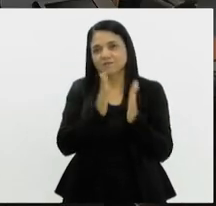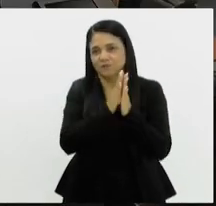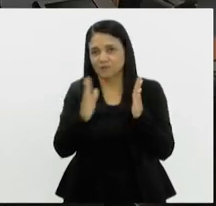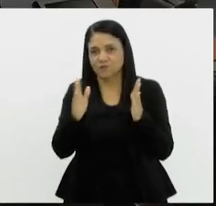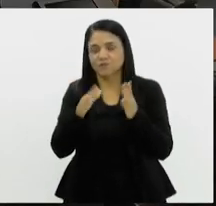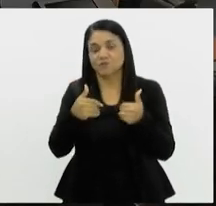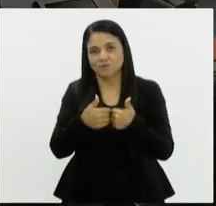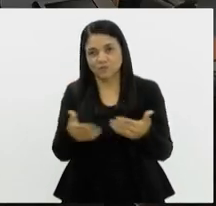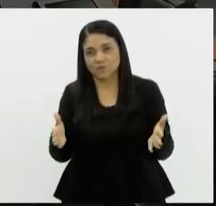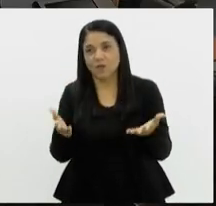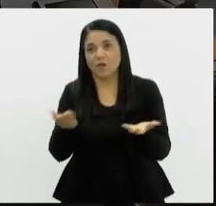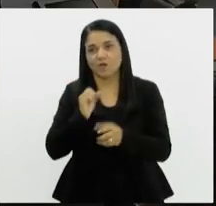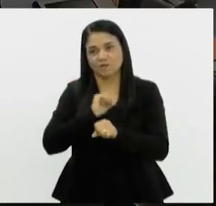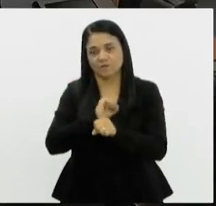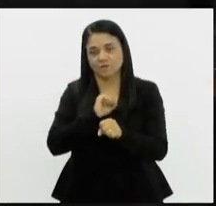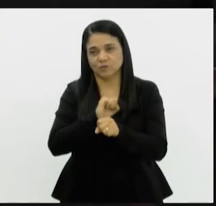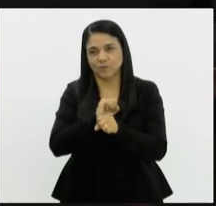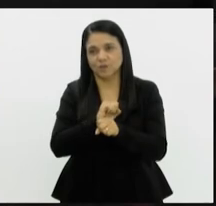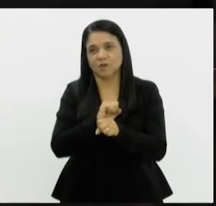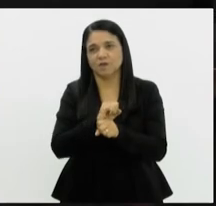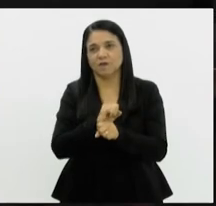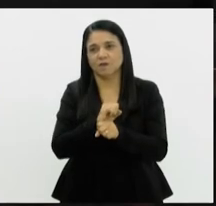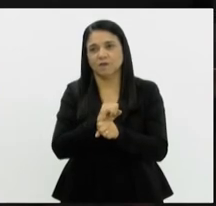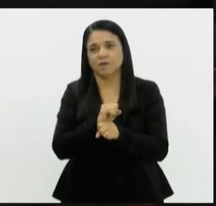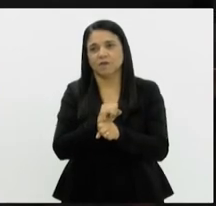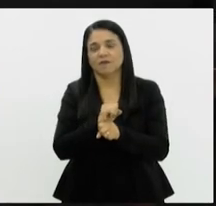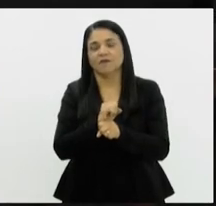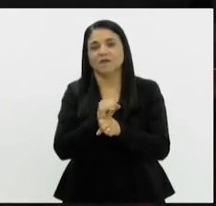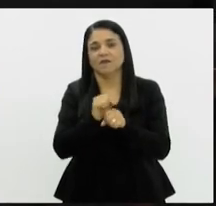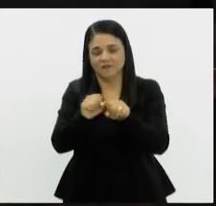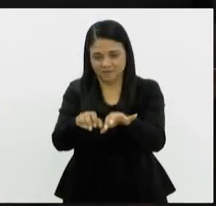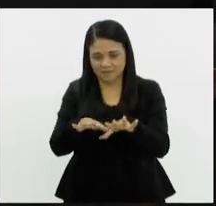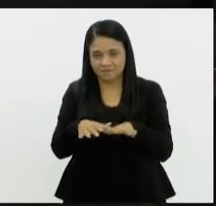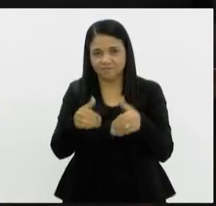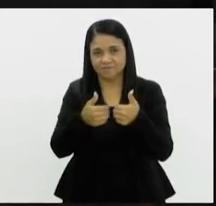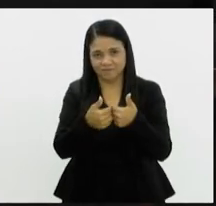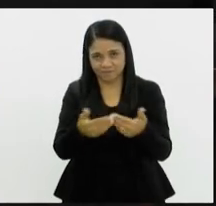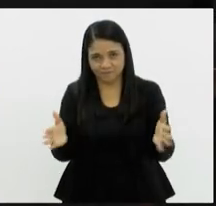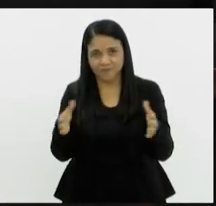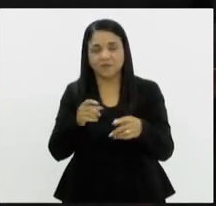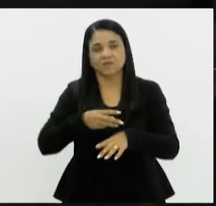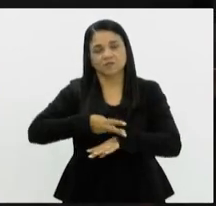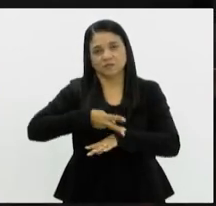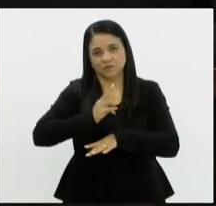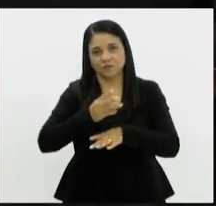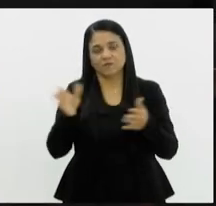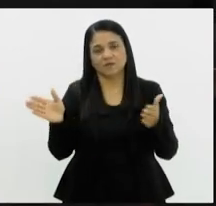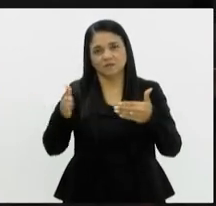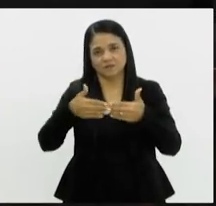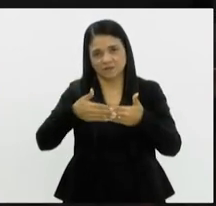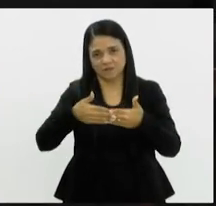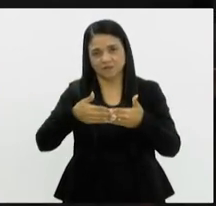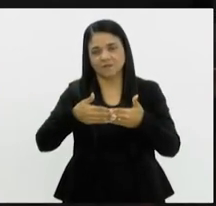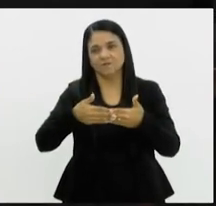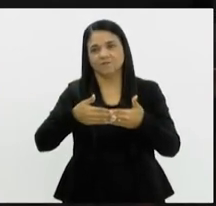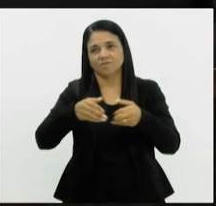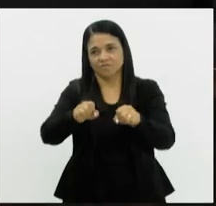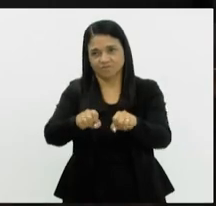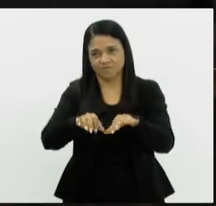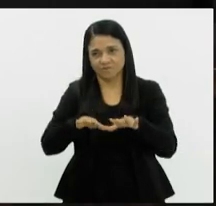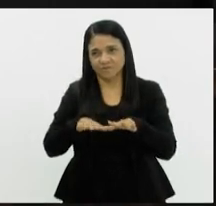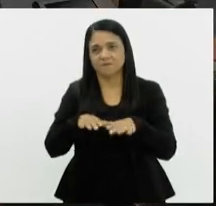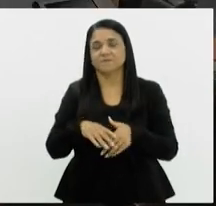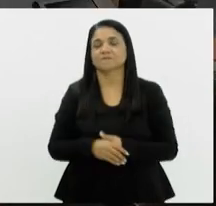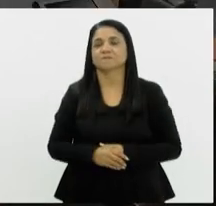presidindo os trabalhos vamos aguardar o expediente normal aqui às 15 horas tá encerrada a sessão do do início